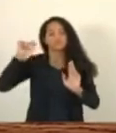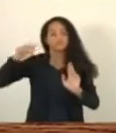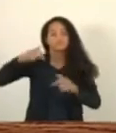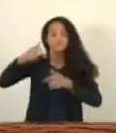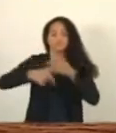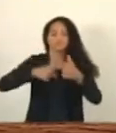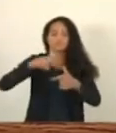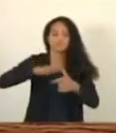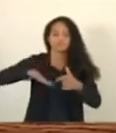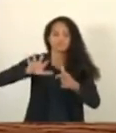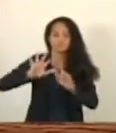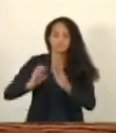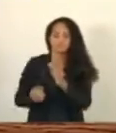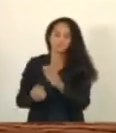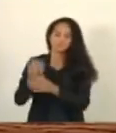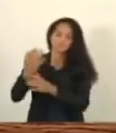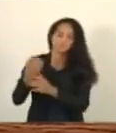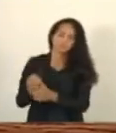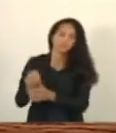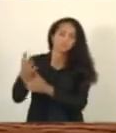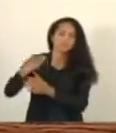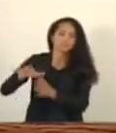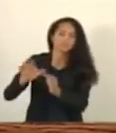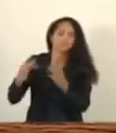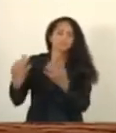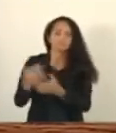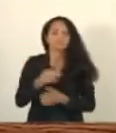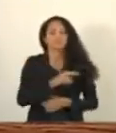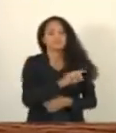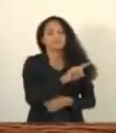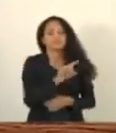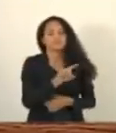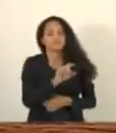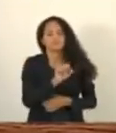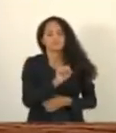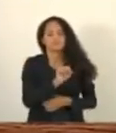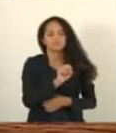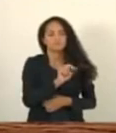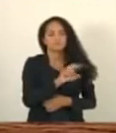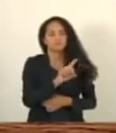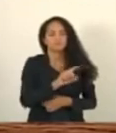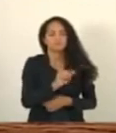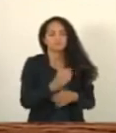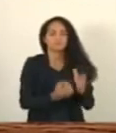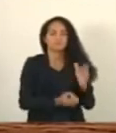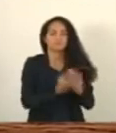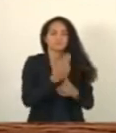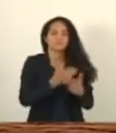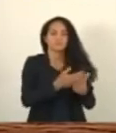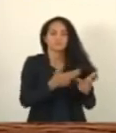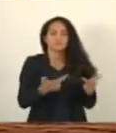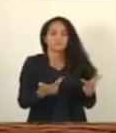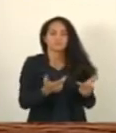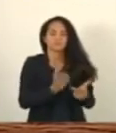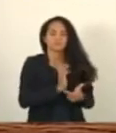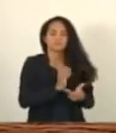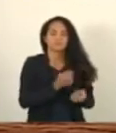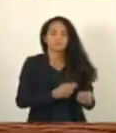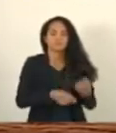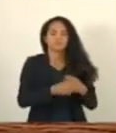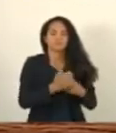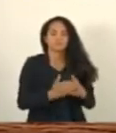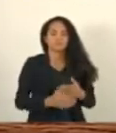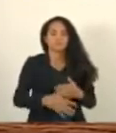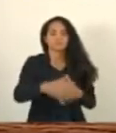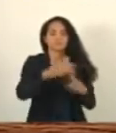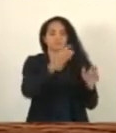agricultura familiar e a Suzano, produzindo celulose, gerando empregos e riquezas para o país. Não pregamos a